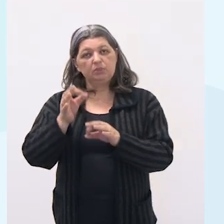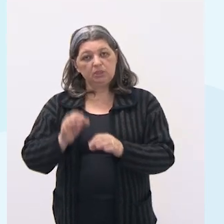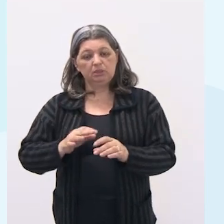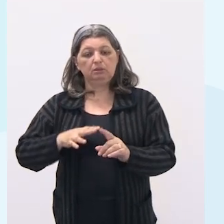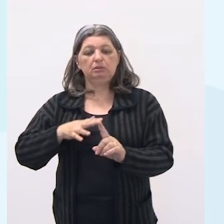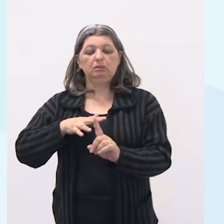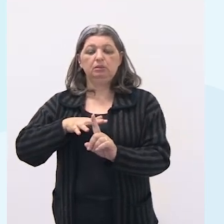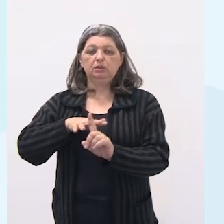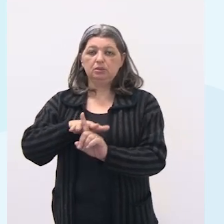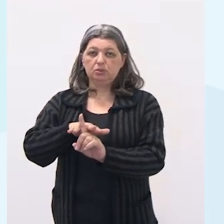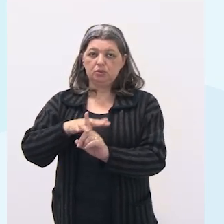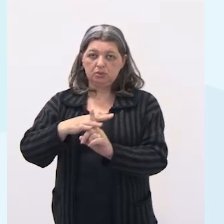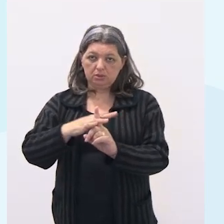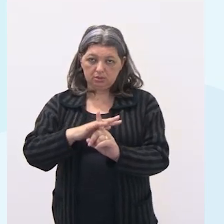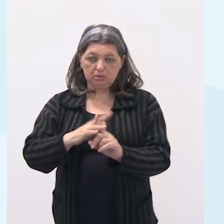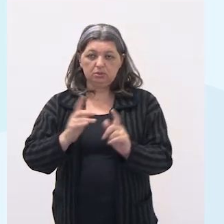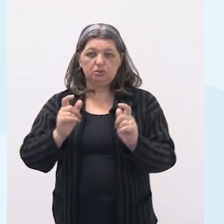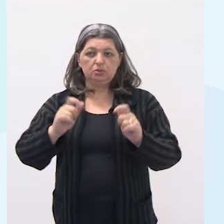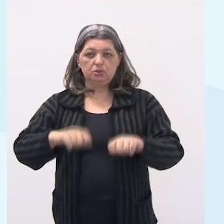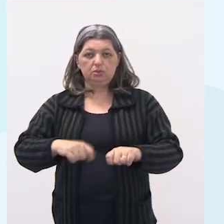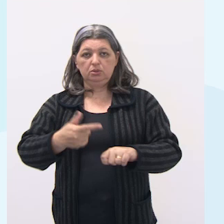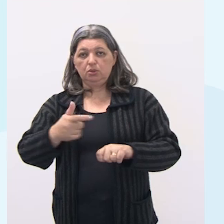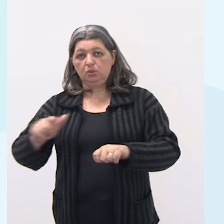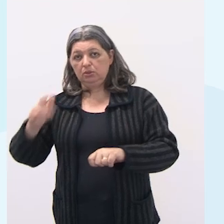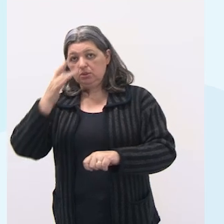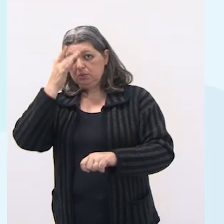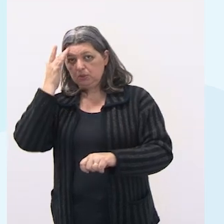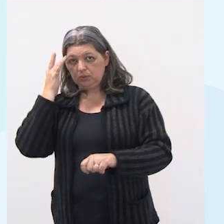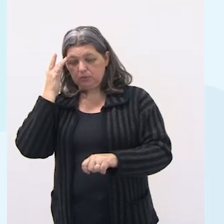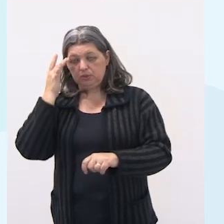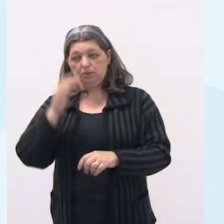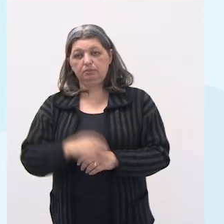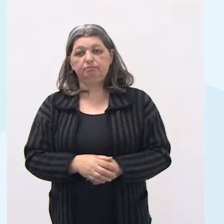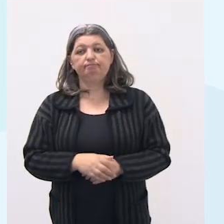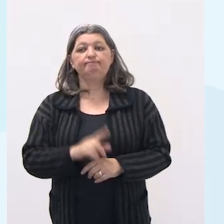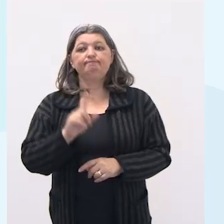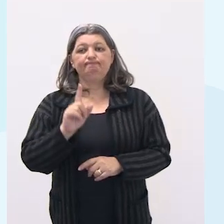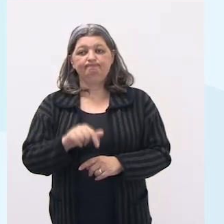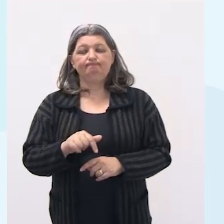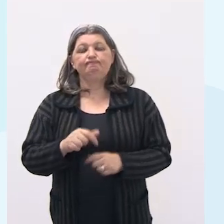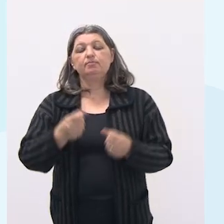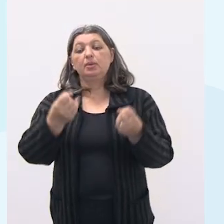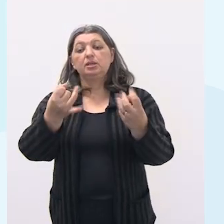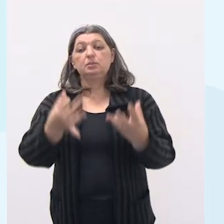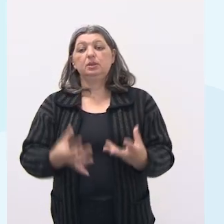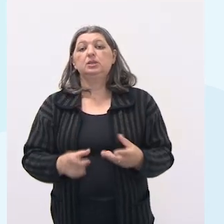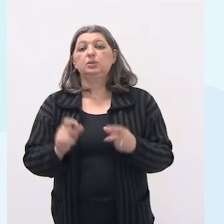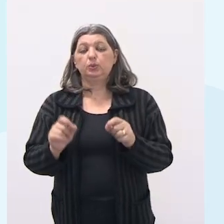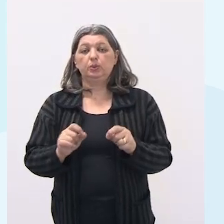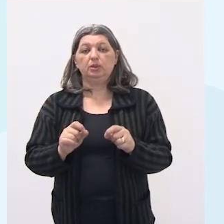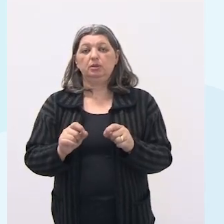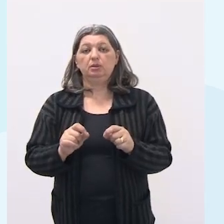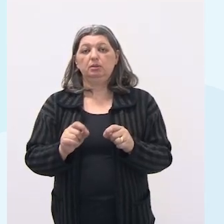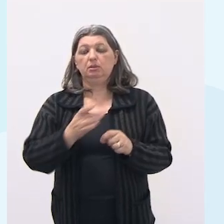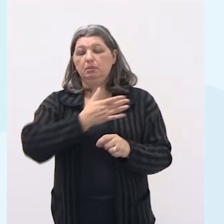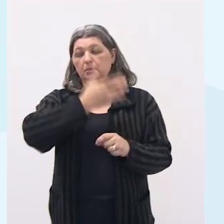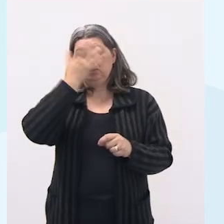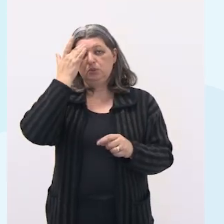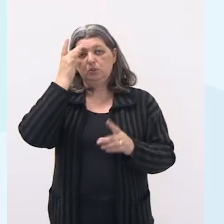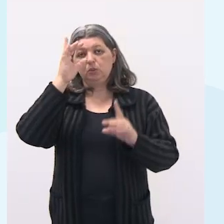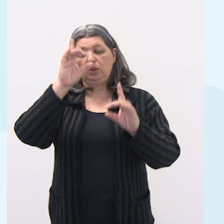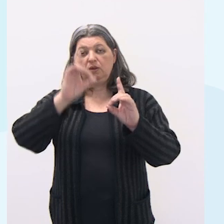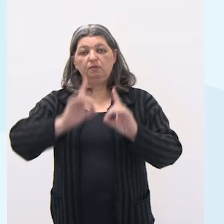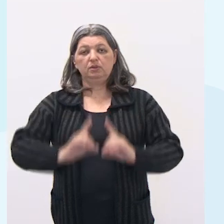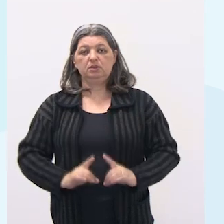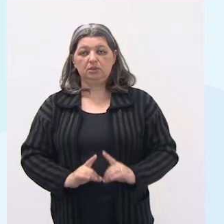em condições com as demais pessoas. Essa é a definição de pessoas com deficiência